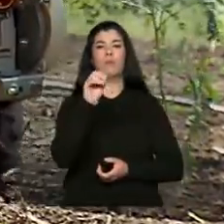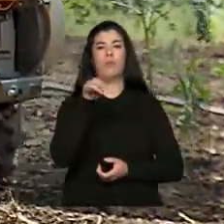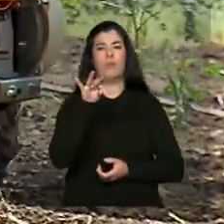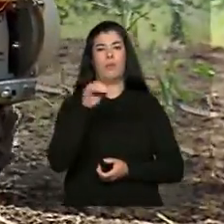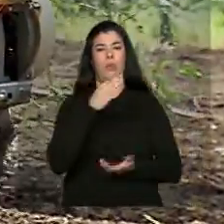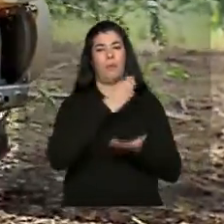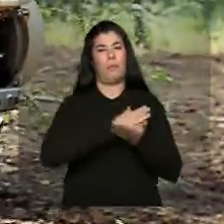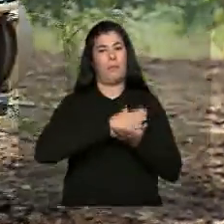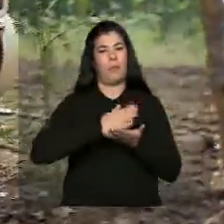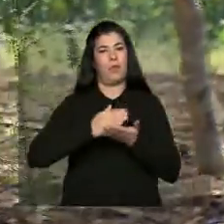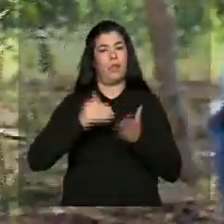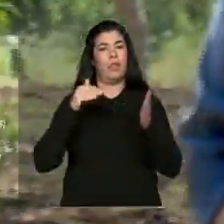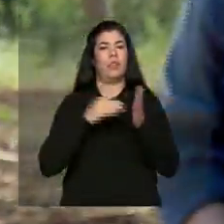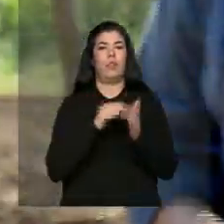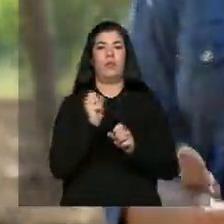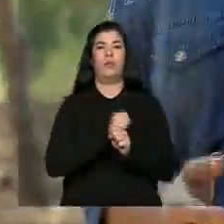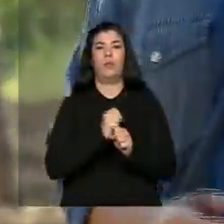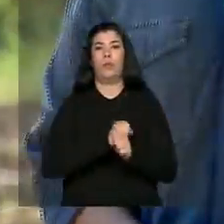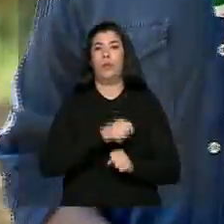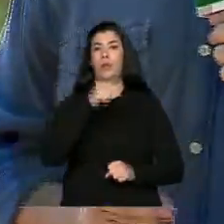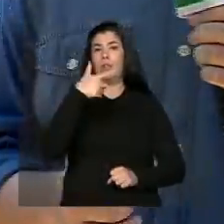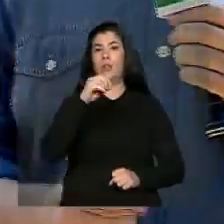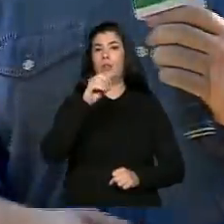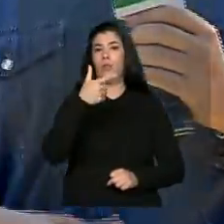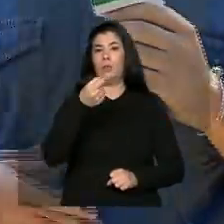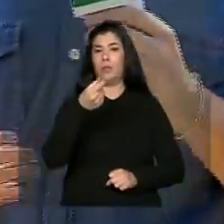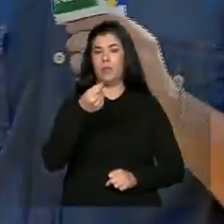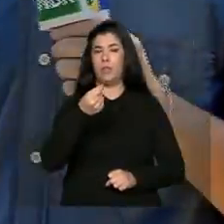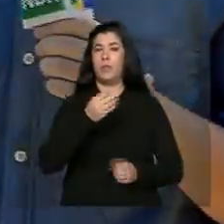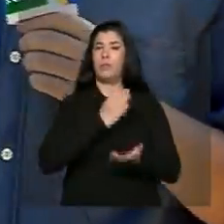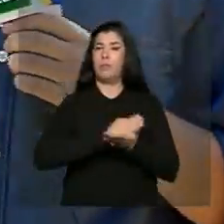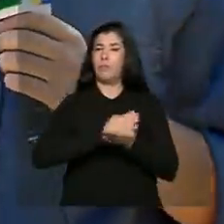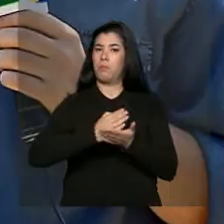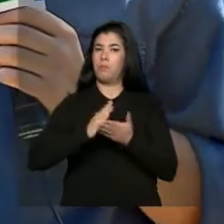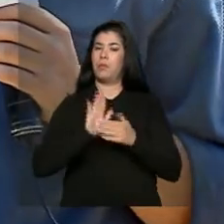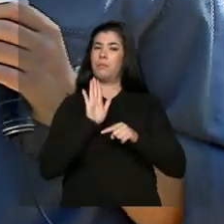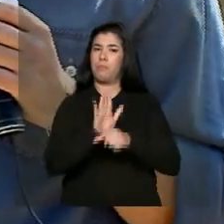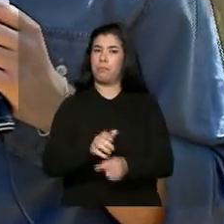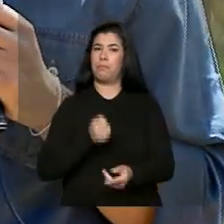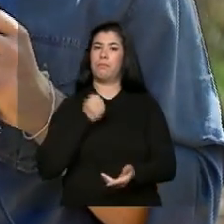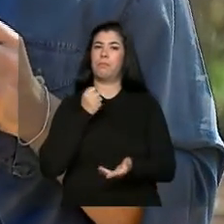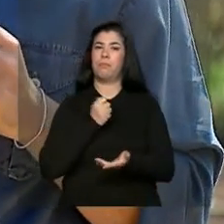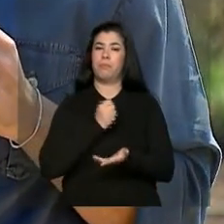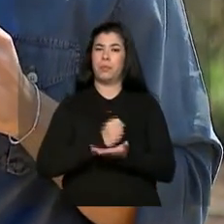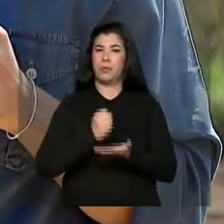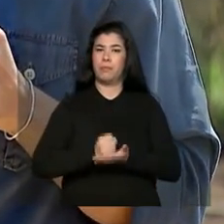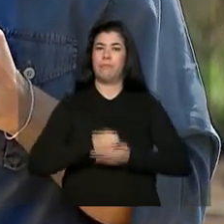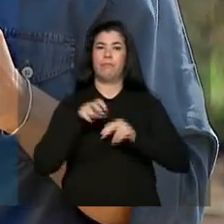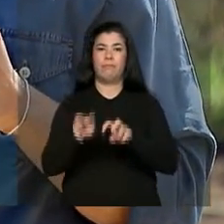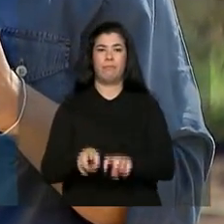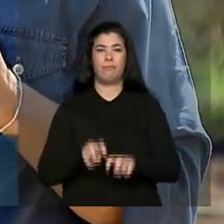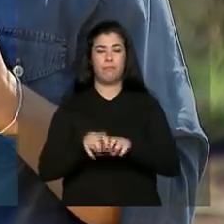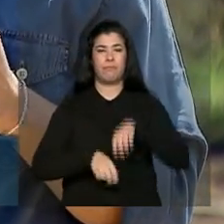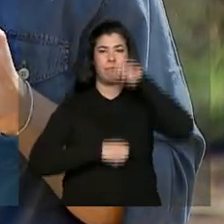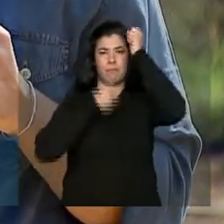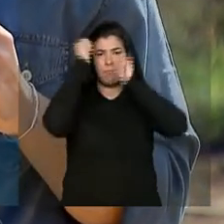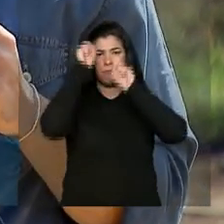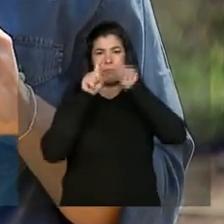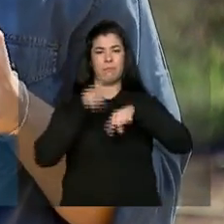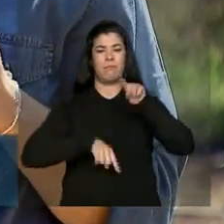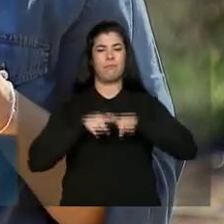parcelada até 2020. Mas além de financiar o investimento em máquinas e equipamentos, o programa